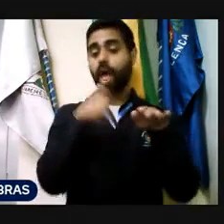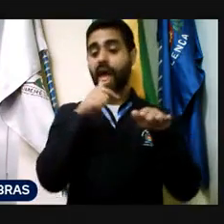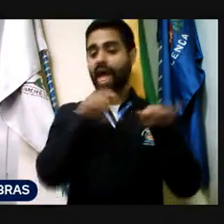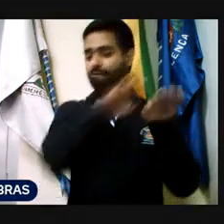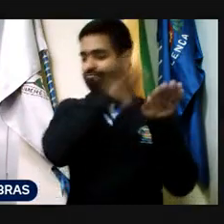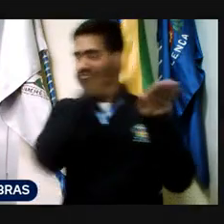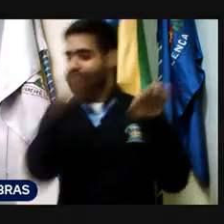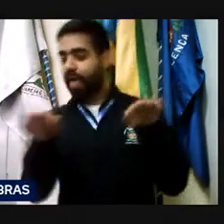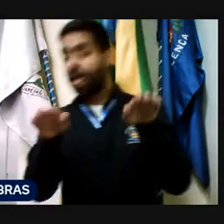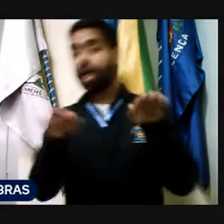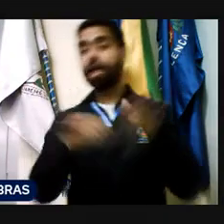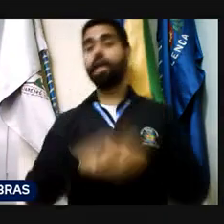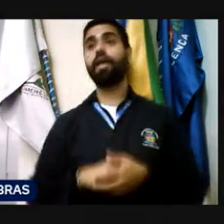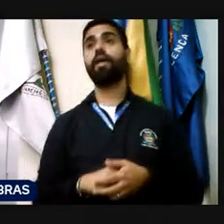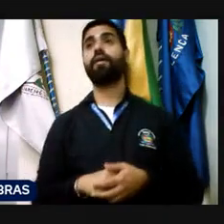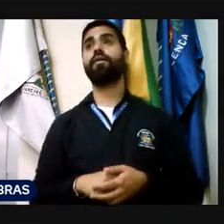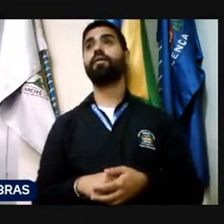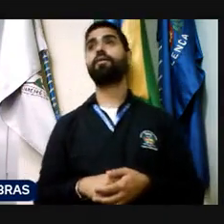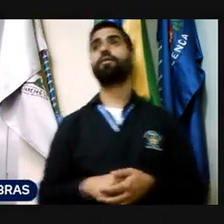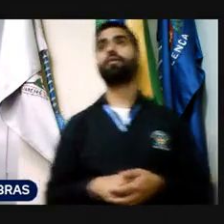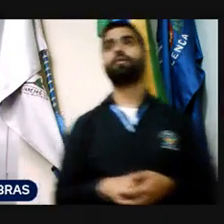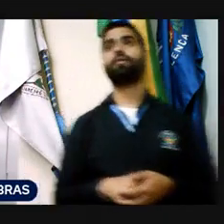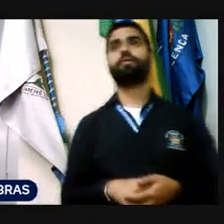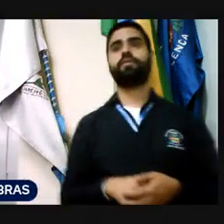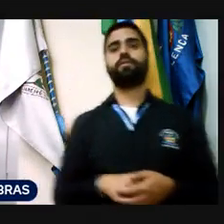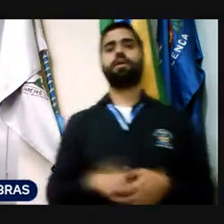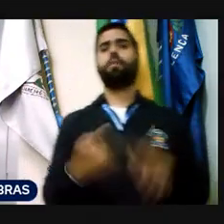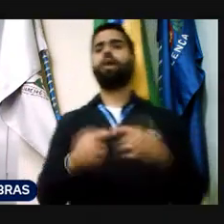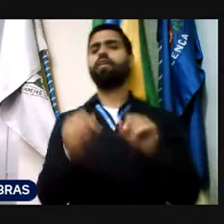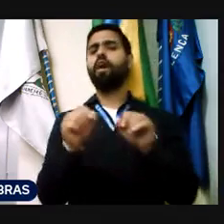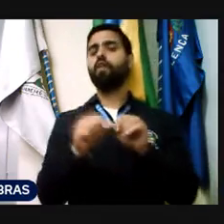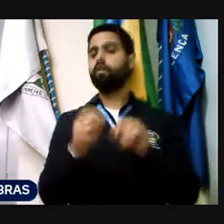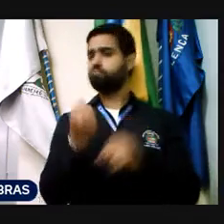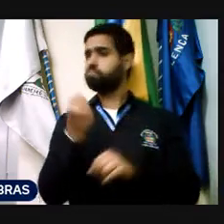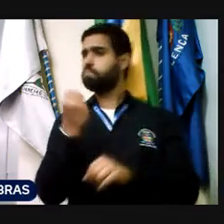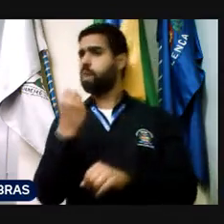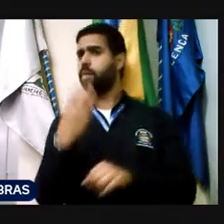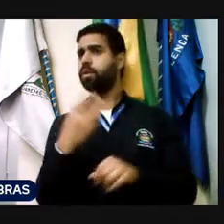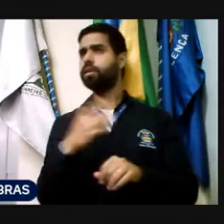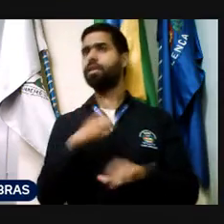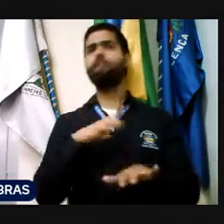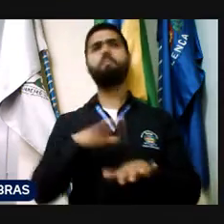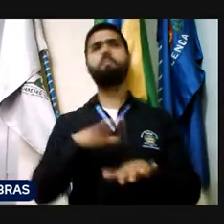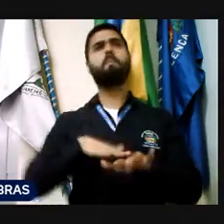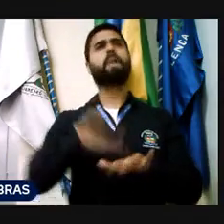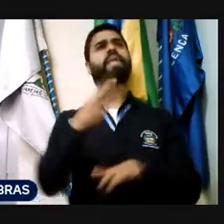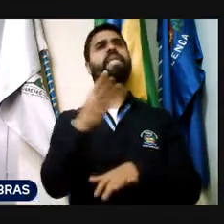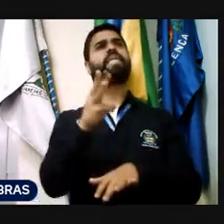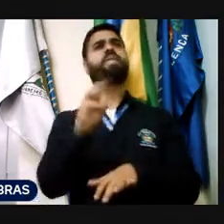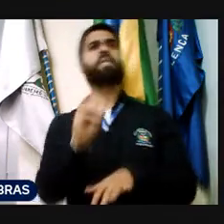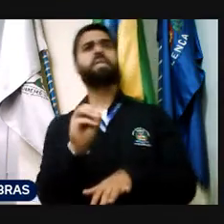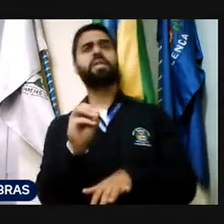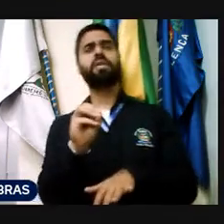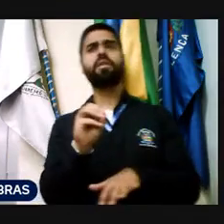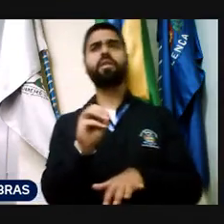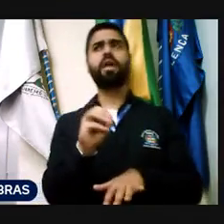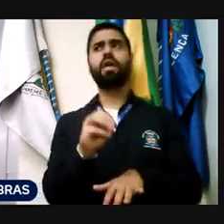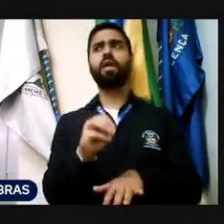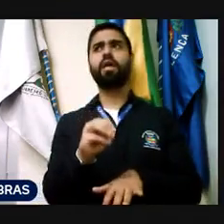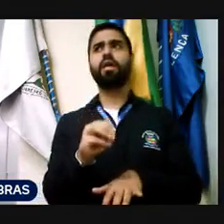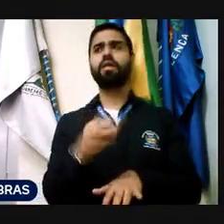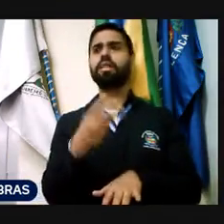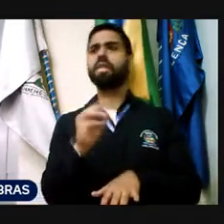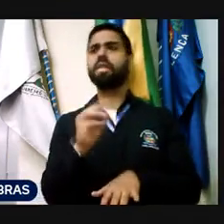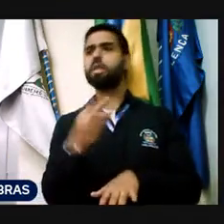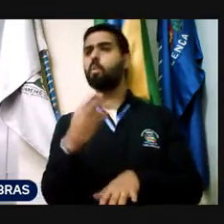está... Quando foi bem feita, entendeu? Você vê, durou mais de 30, uma faixa de 30. Eu acho que aquela ponte durou 30,